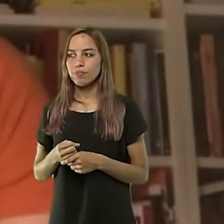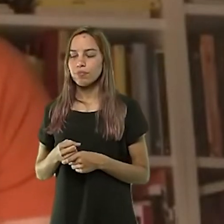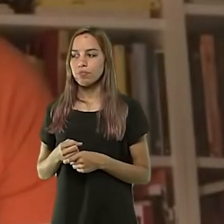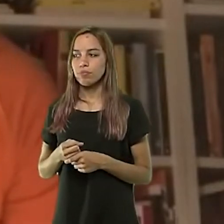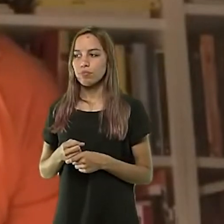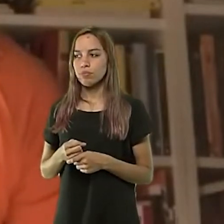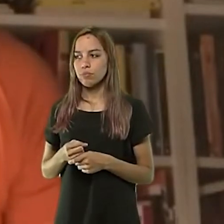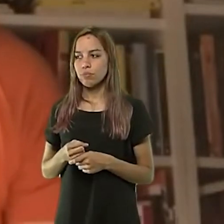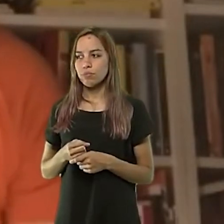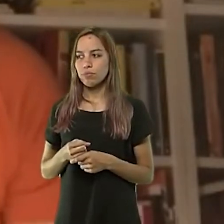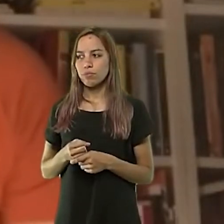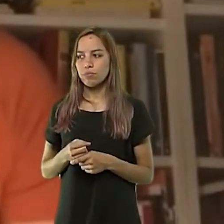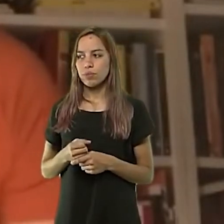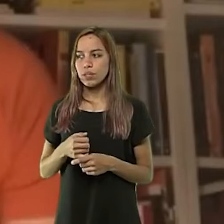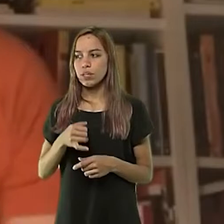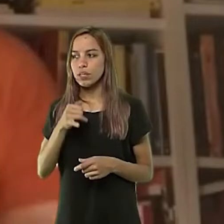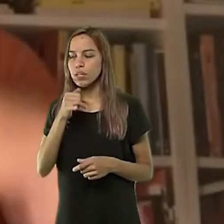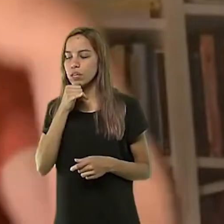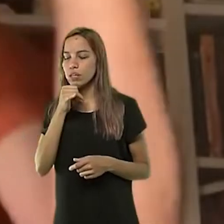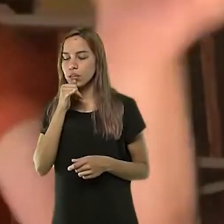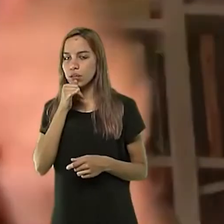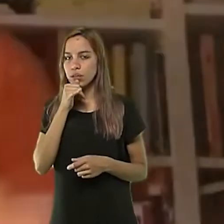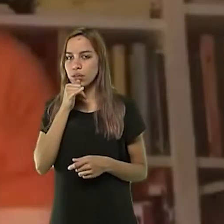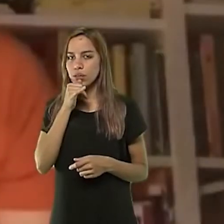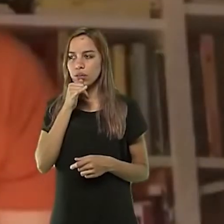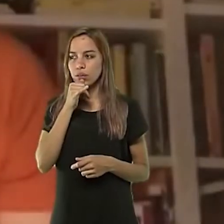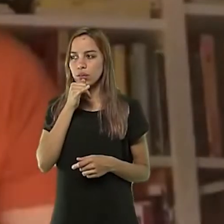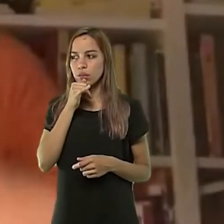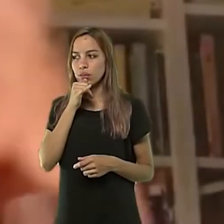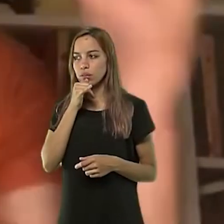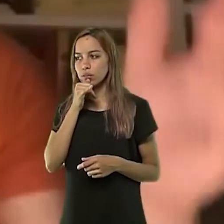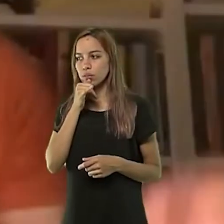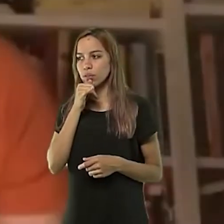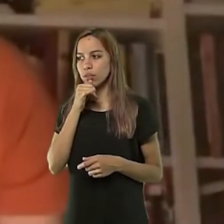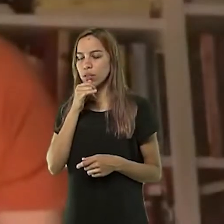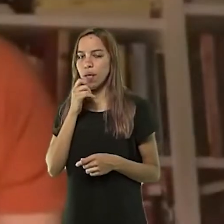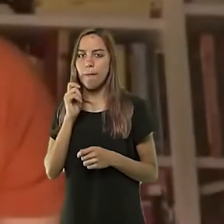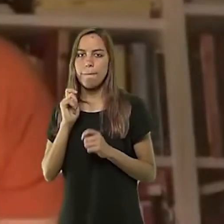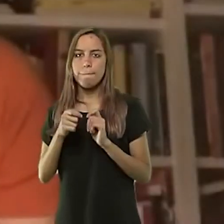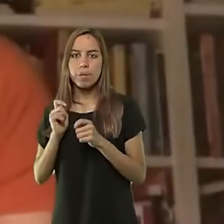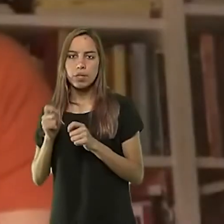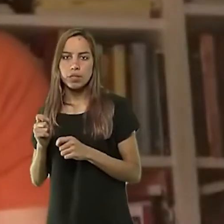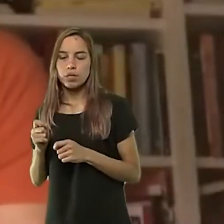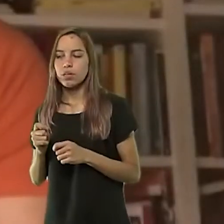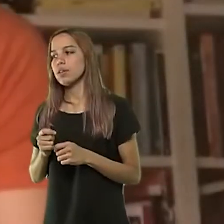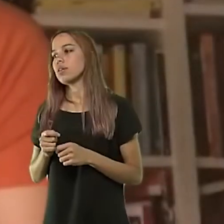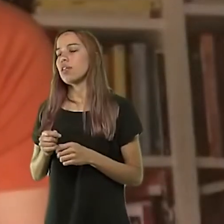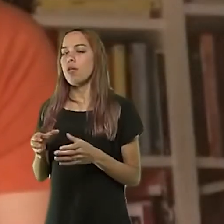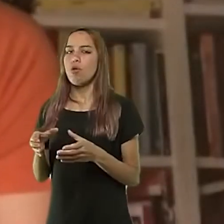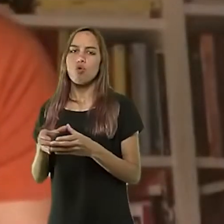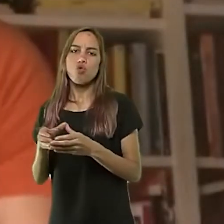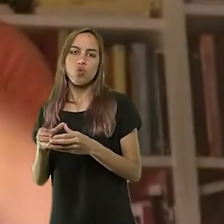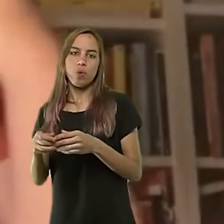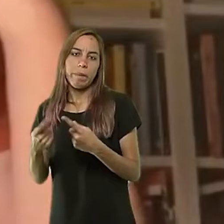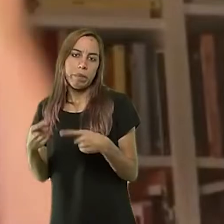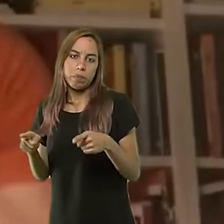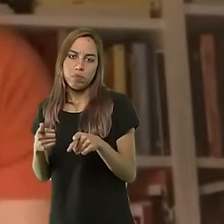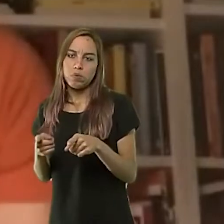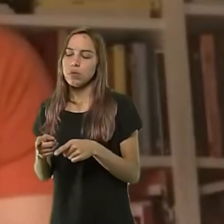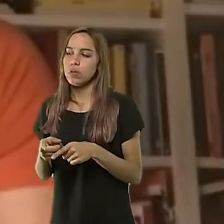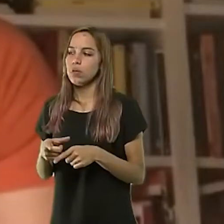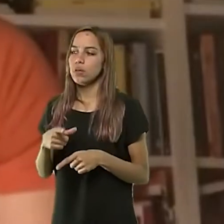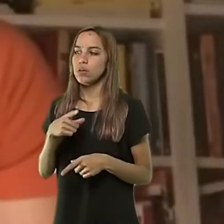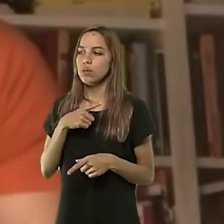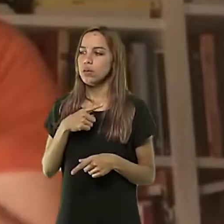para lá da Cortina de Ferro, portanto na Sérvia, em Moscovo, uma série de países, e uma série